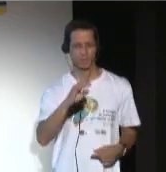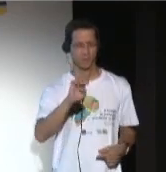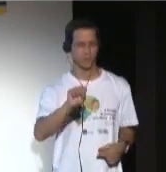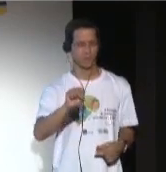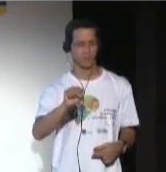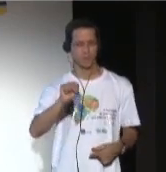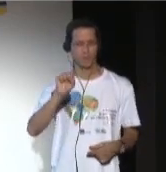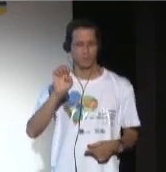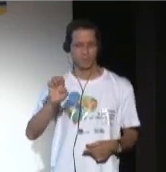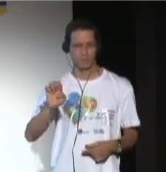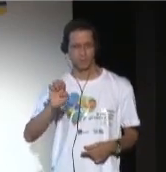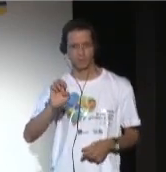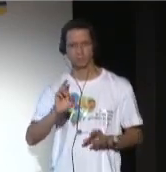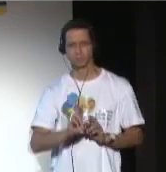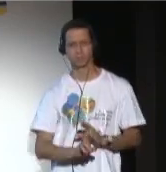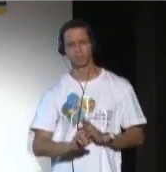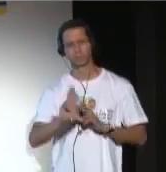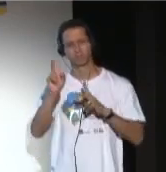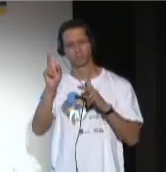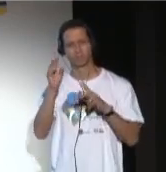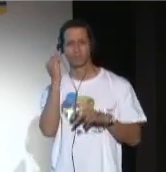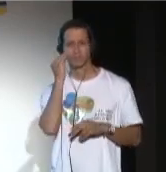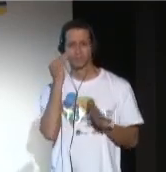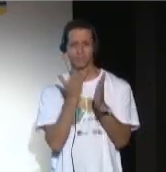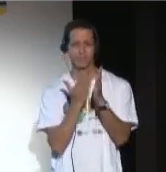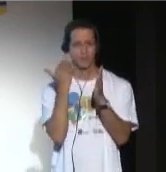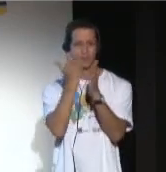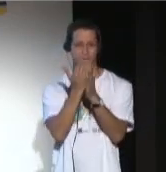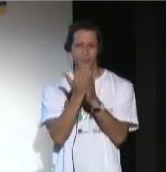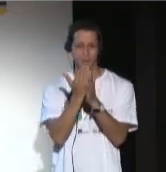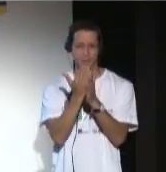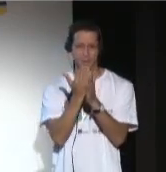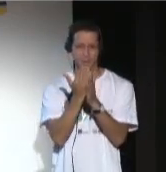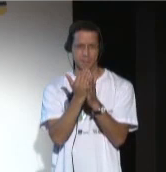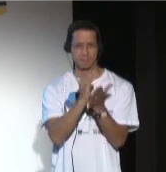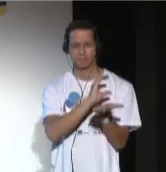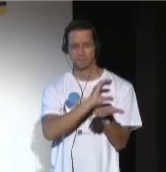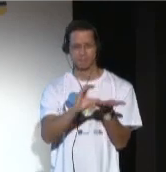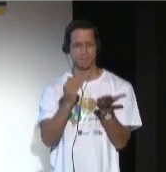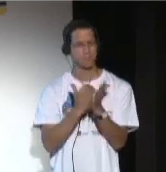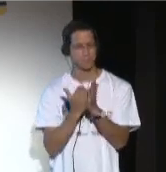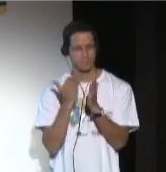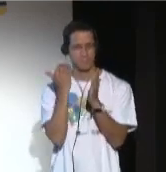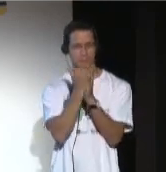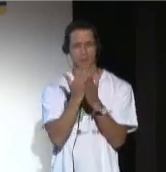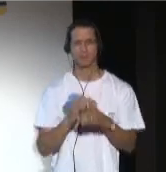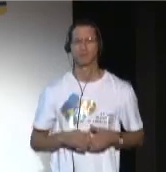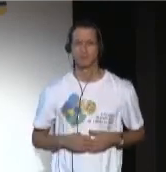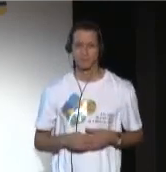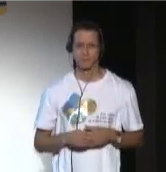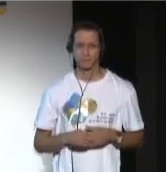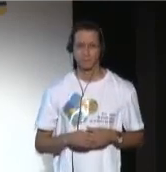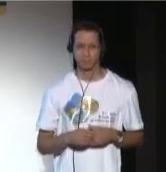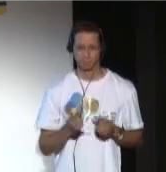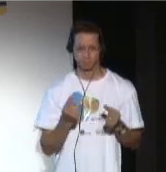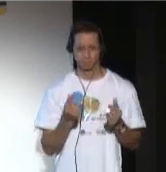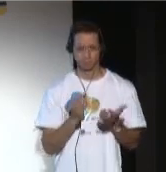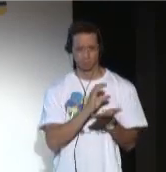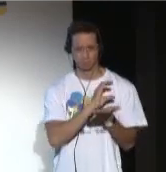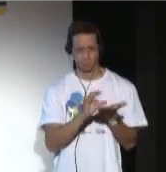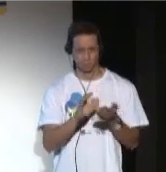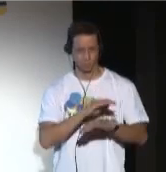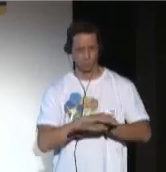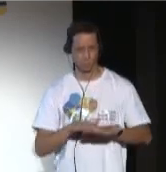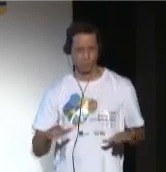diferente. Precisamos ir além. Precisamos investir mais. Eu não estou falando só de dinheiro,